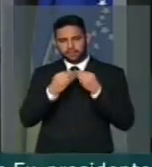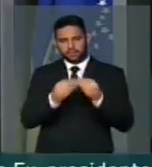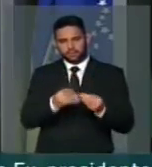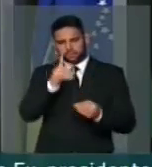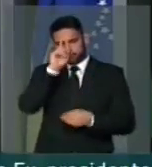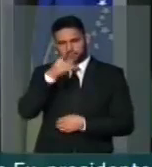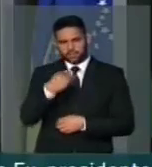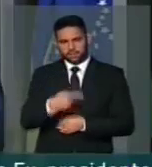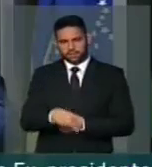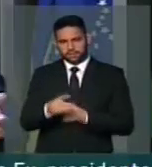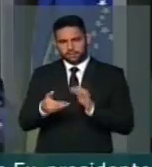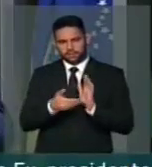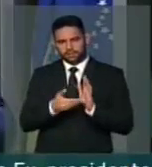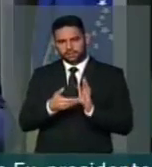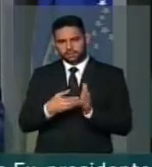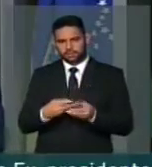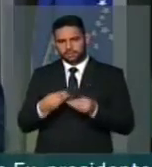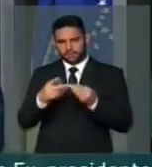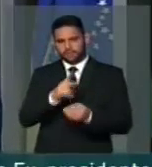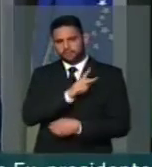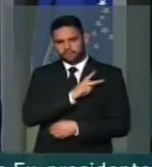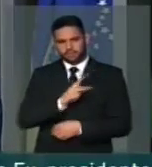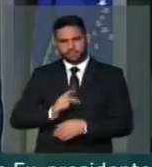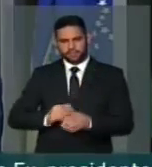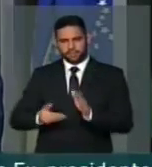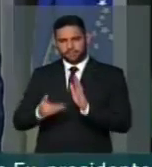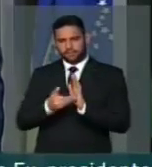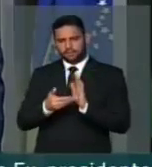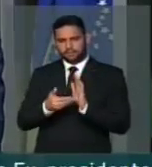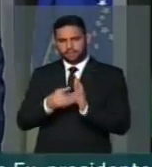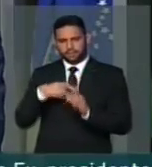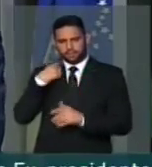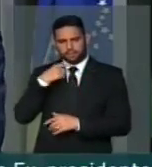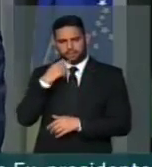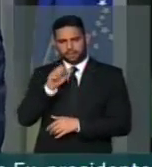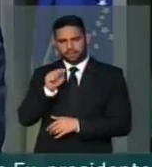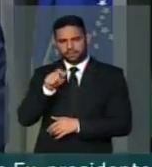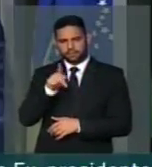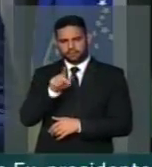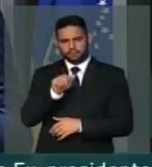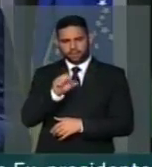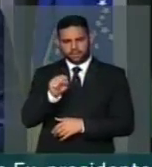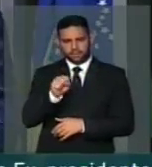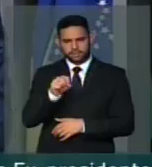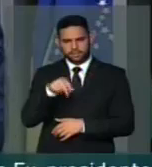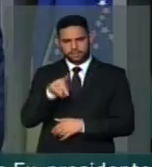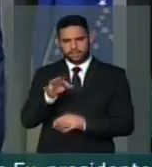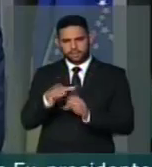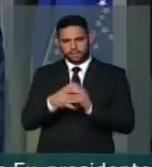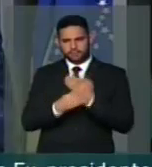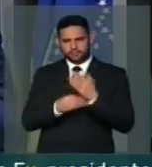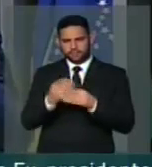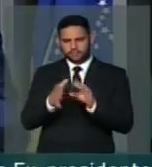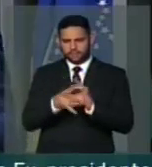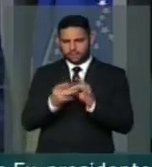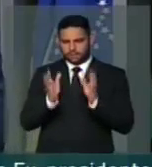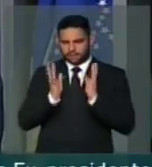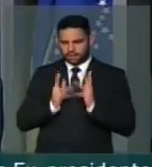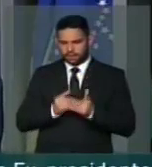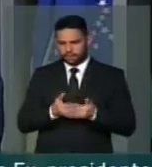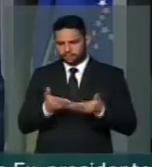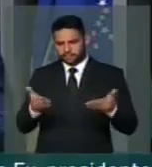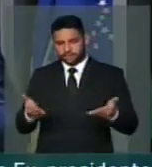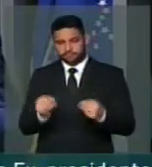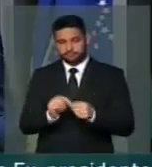comando dessa casa. Entrego a presidência da Câmara dos Deputados ao deputado Antônio Paz de Andrade, que tem as mãos limpas. E é com essas mãos